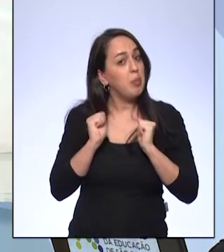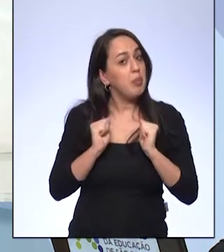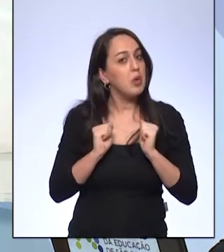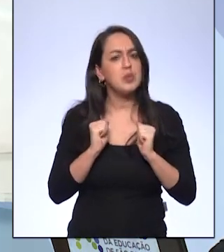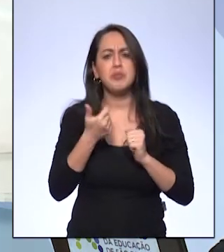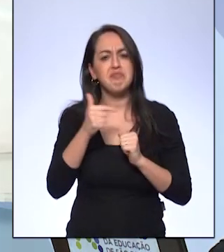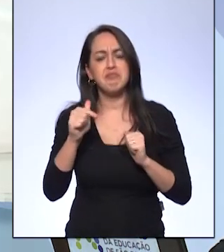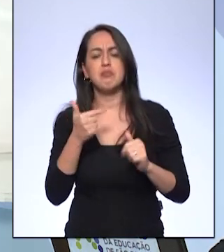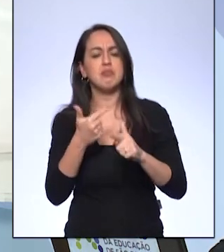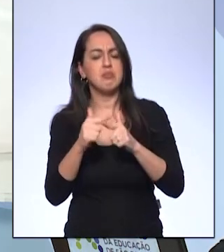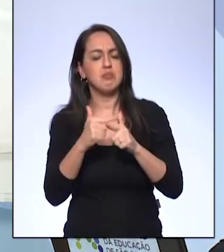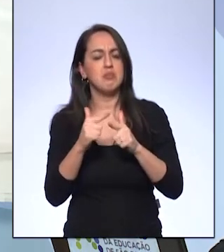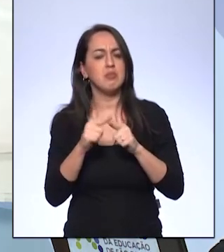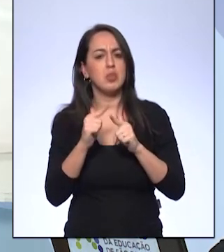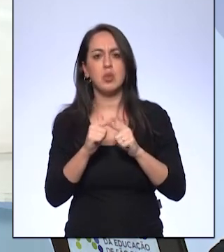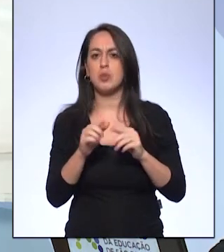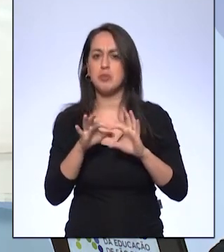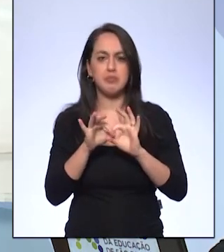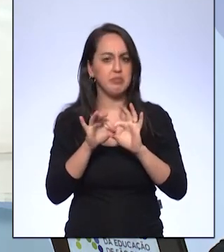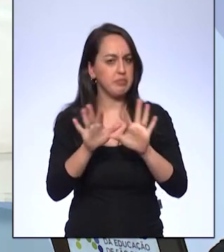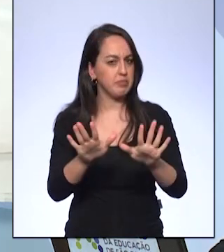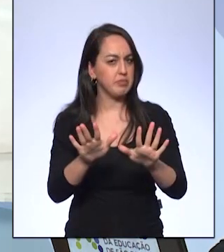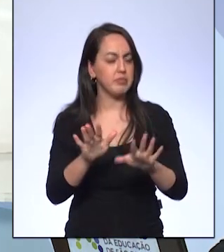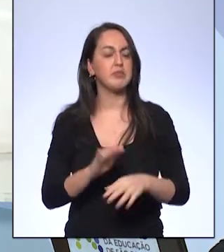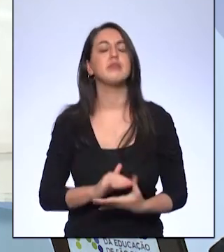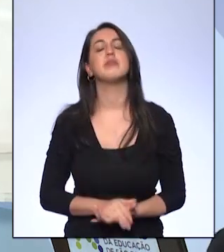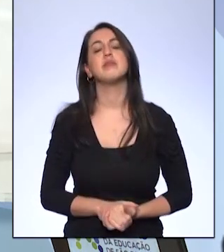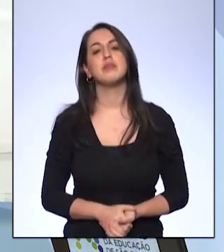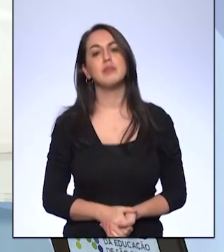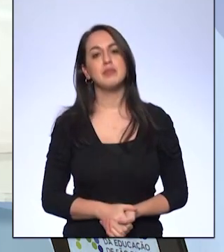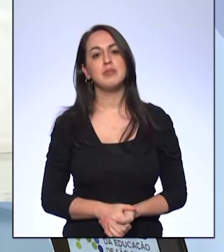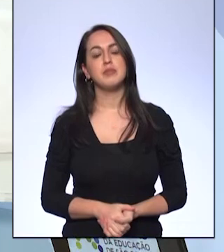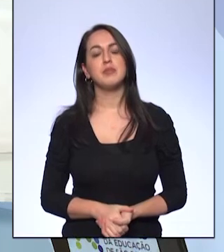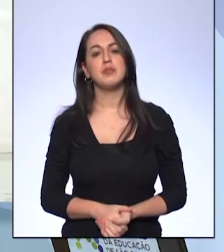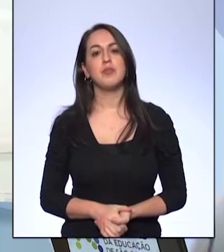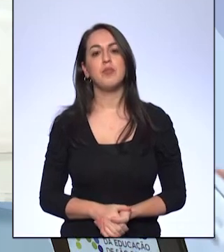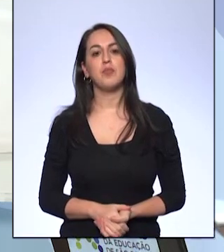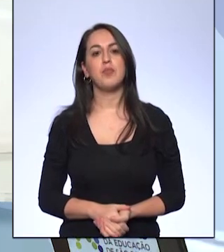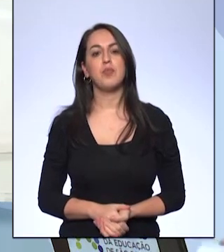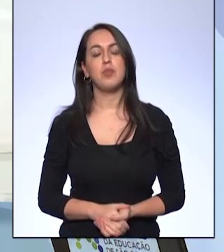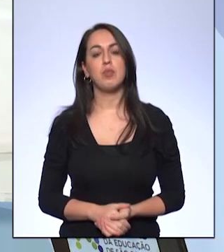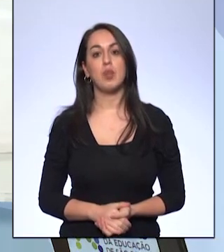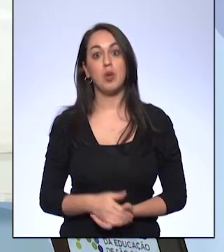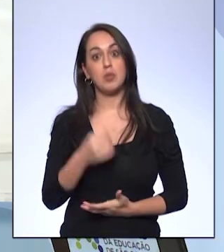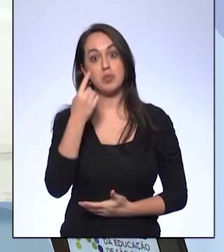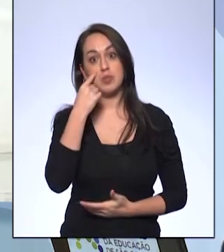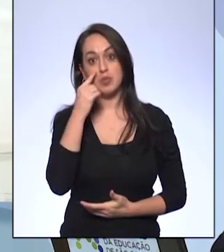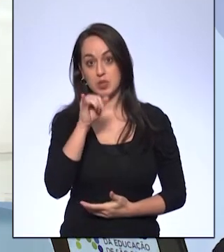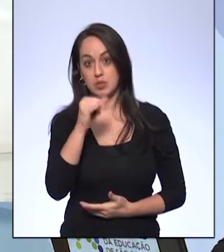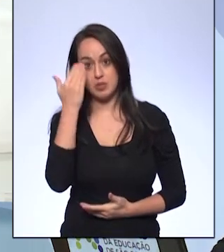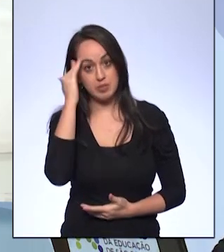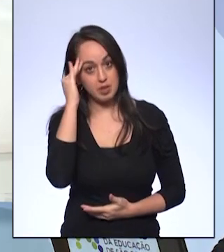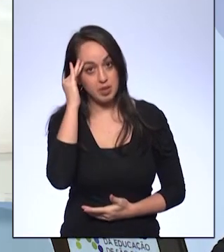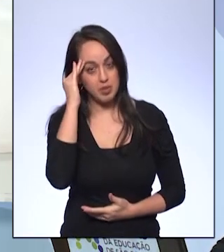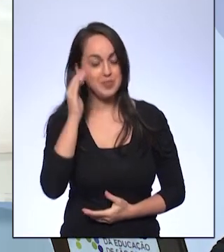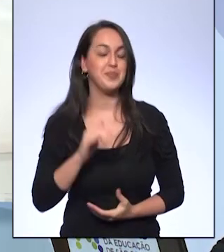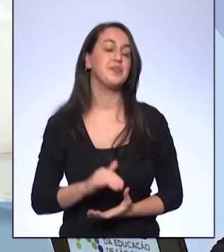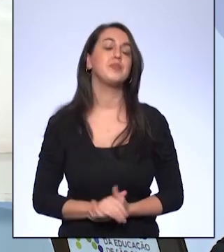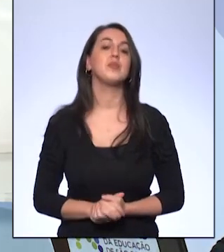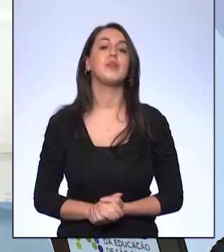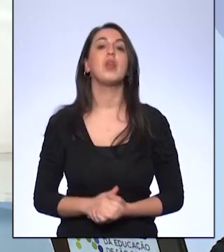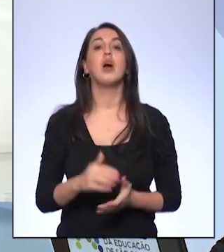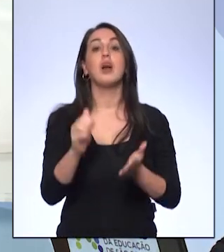pode, não tem problema nenhum. Fica à sua escolha, certo? Bom, Vamos ver se vocês entenderam? Então, por favor,